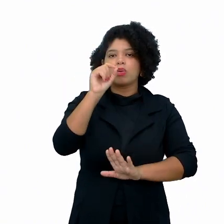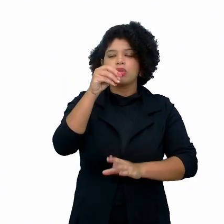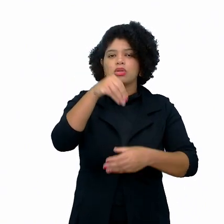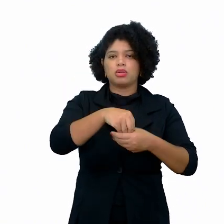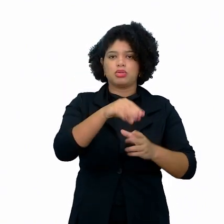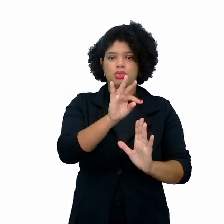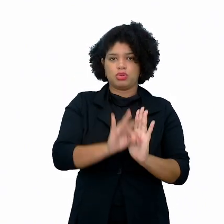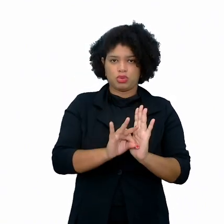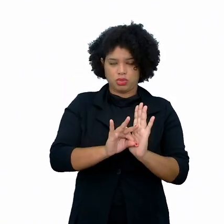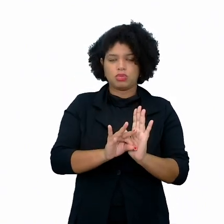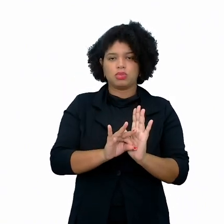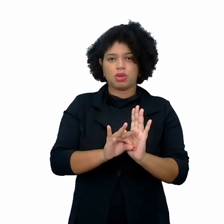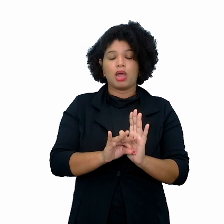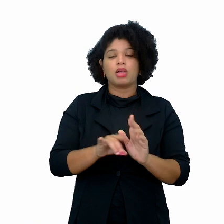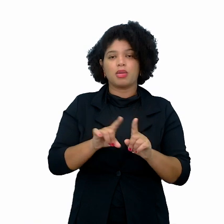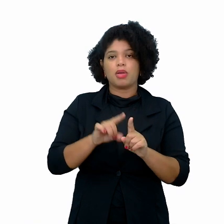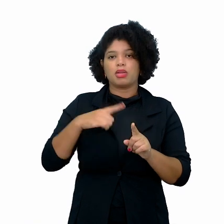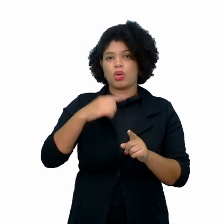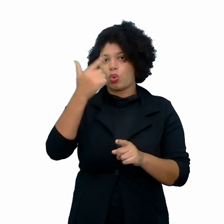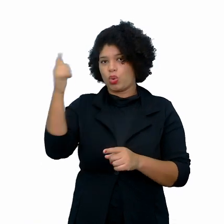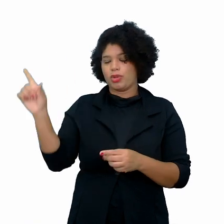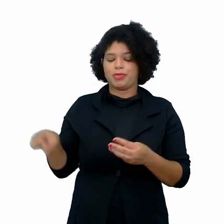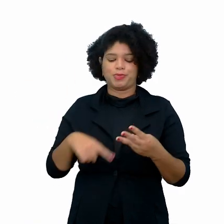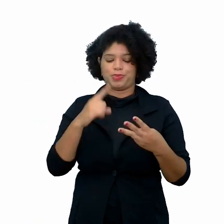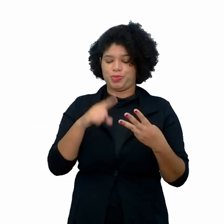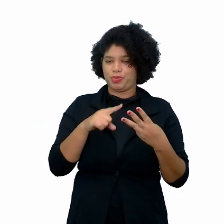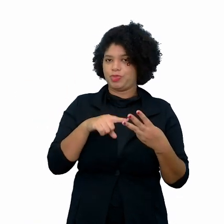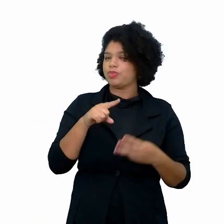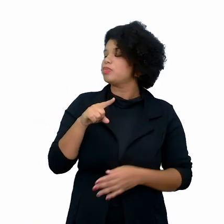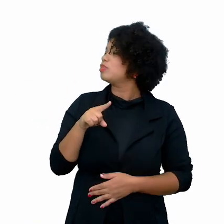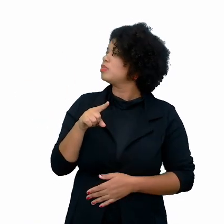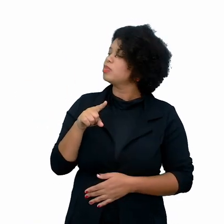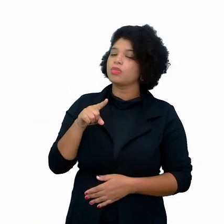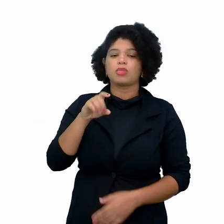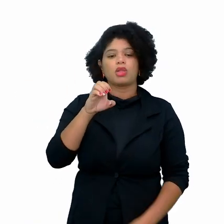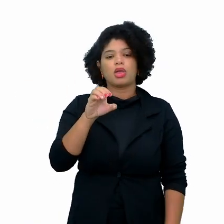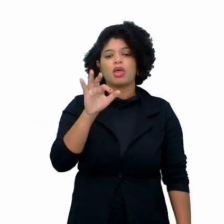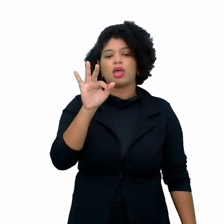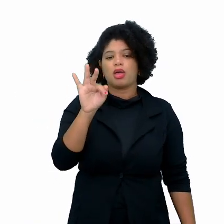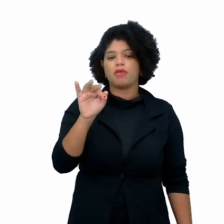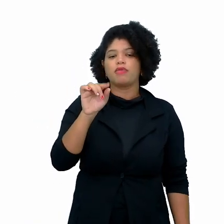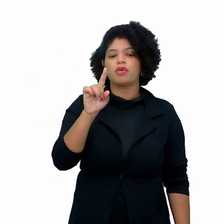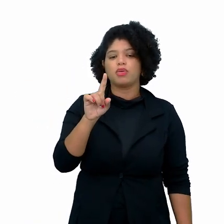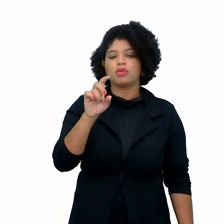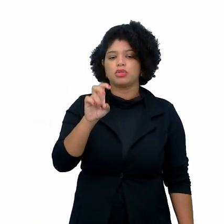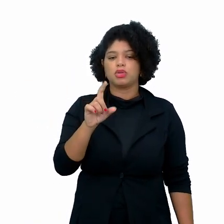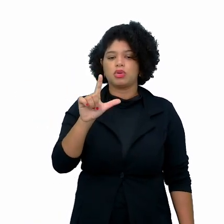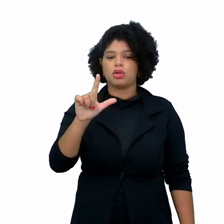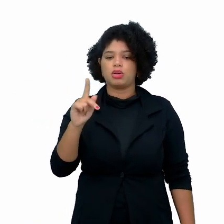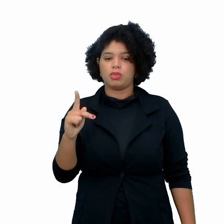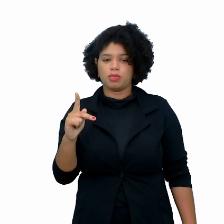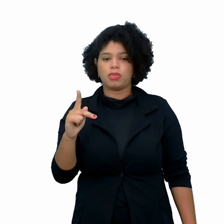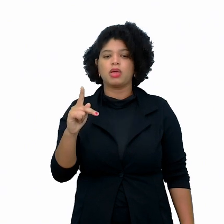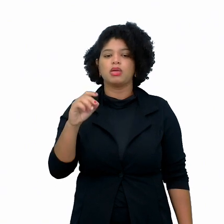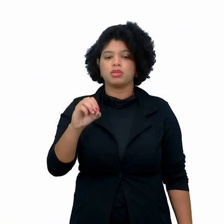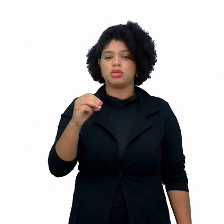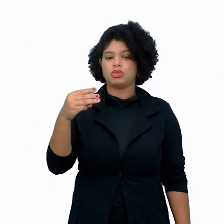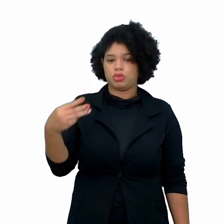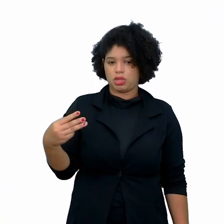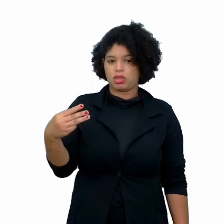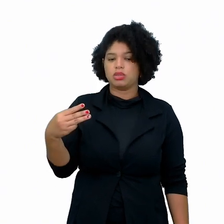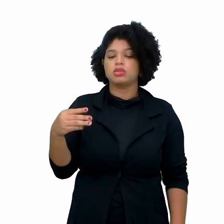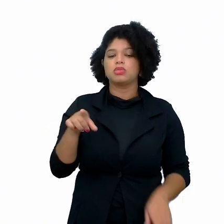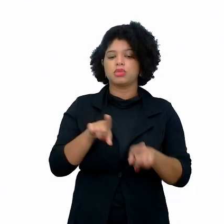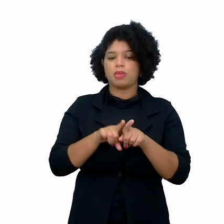Temos também a EF 15LP04, compreender, na leitura de